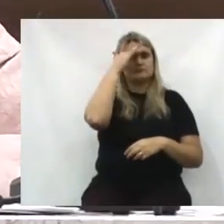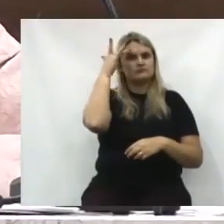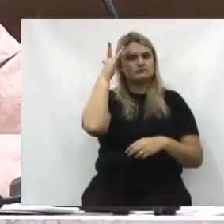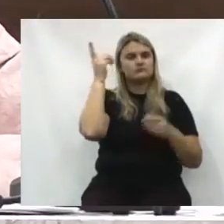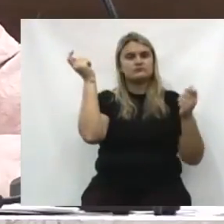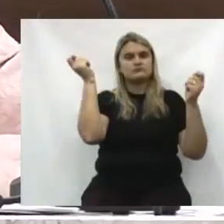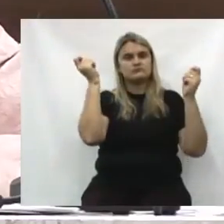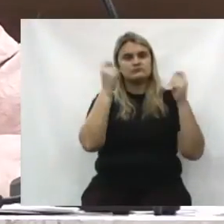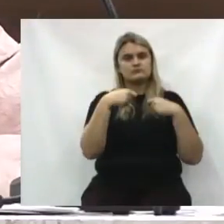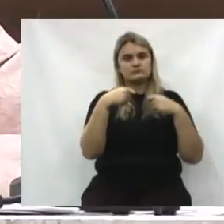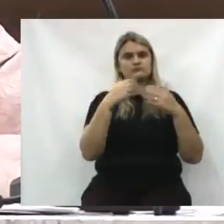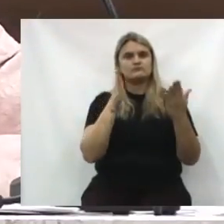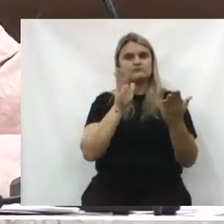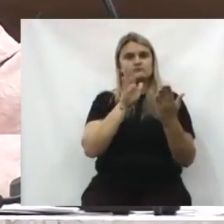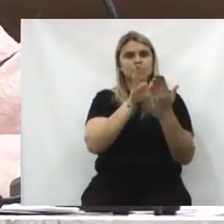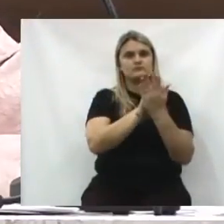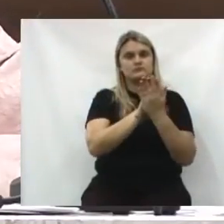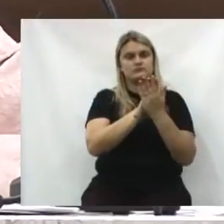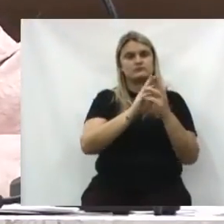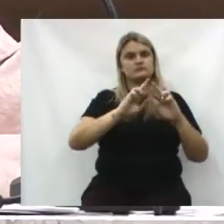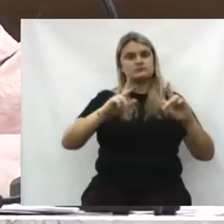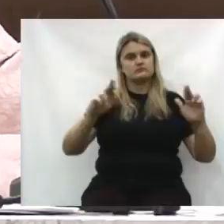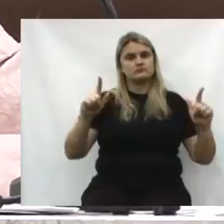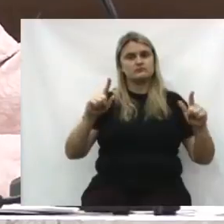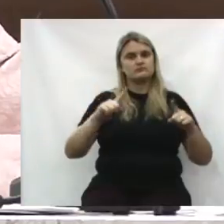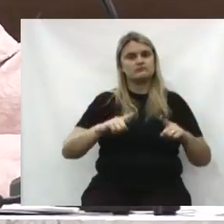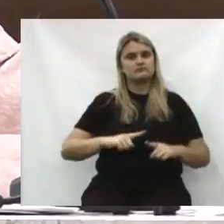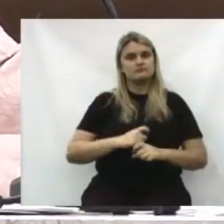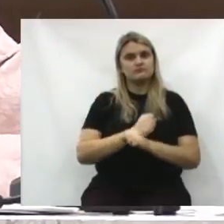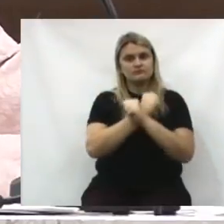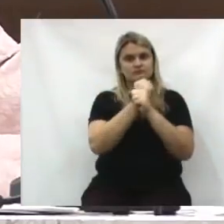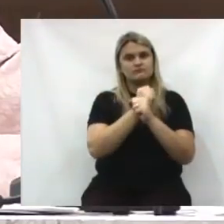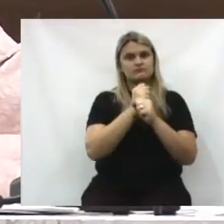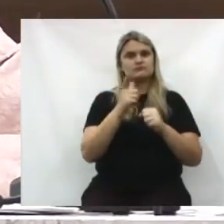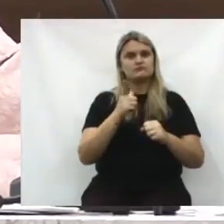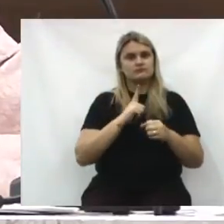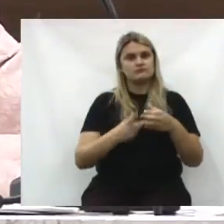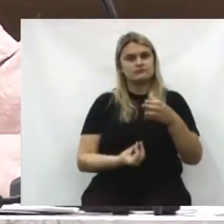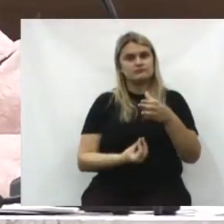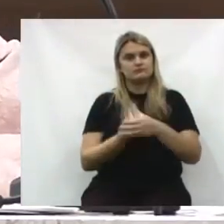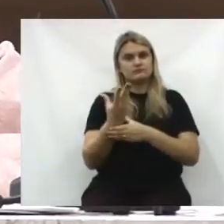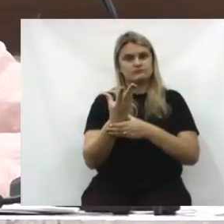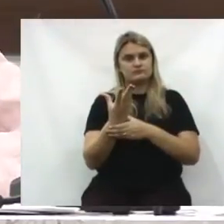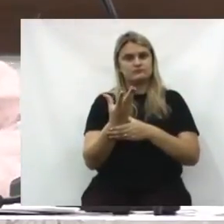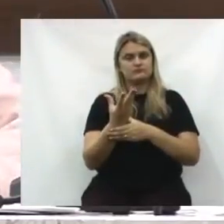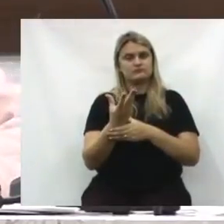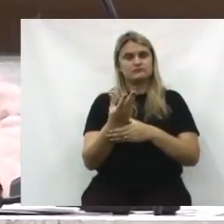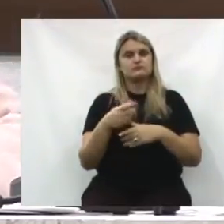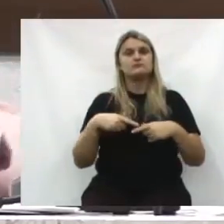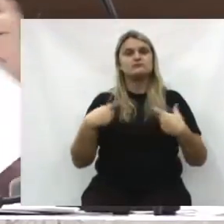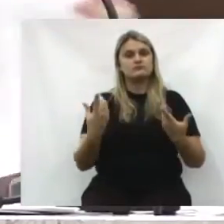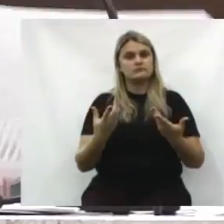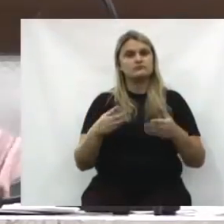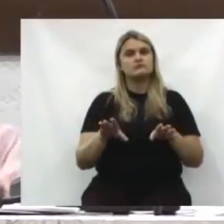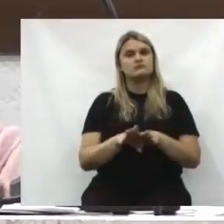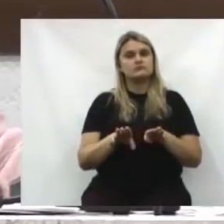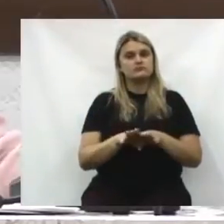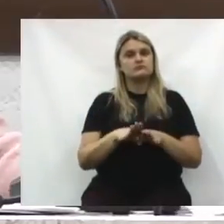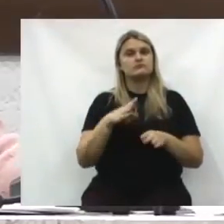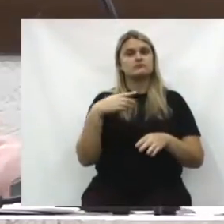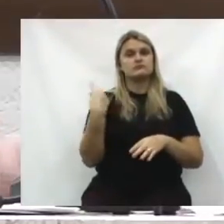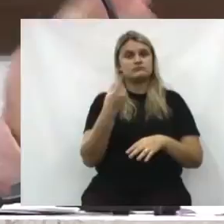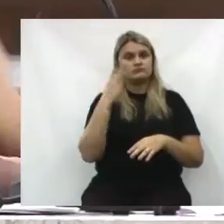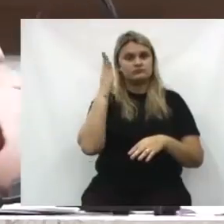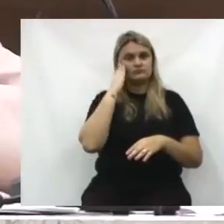indivíduos, alunos e pessoas capazes de enfrentar os diversos desafios que estão por surgir.